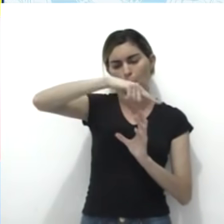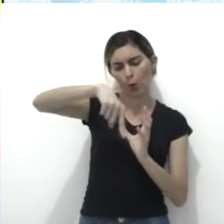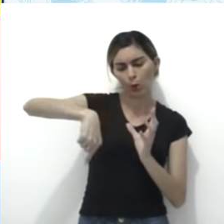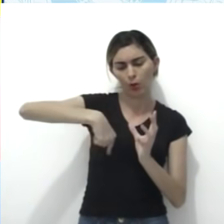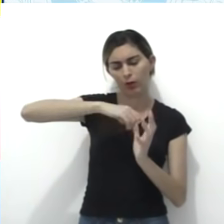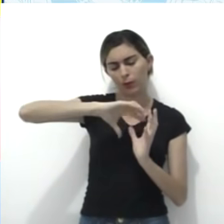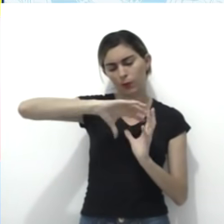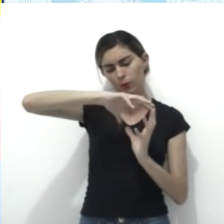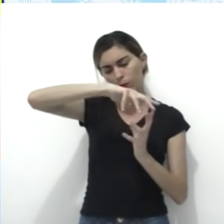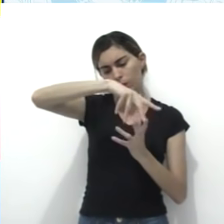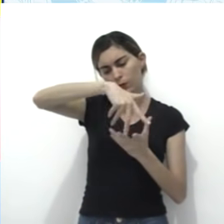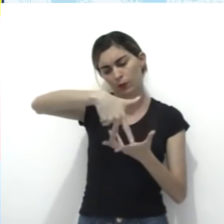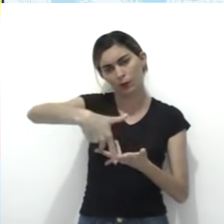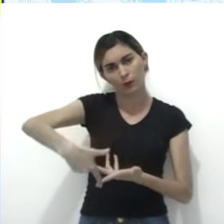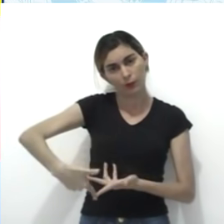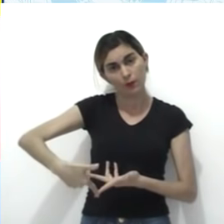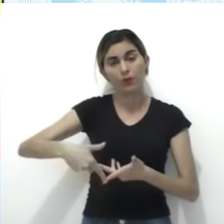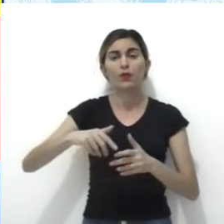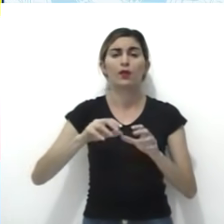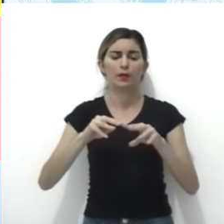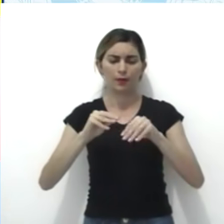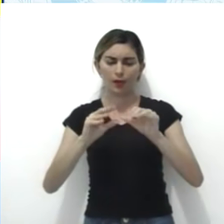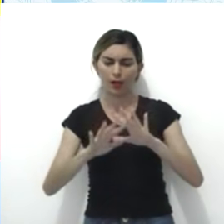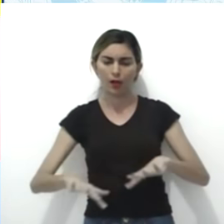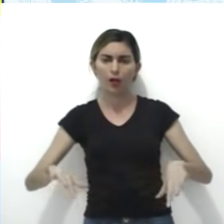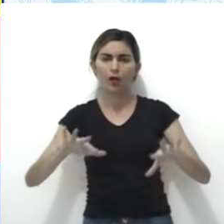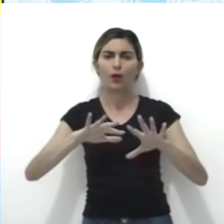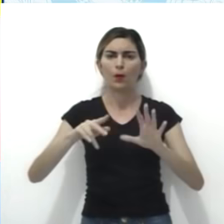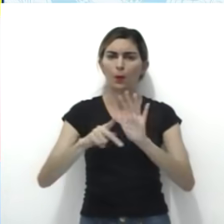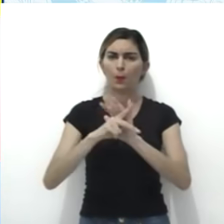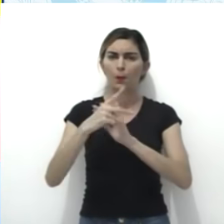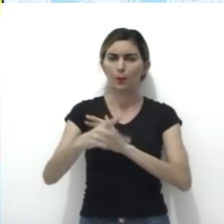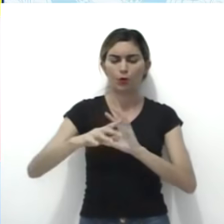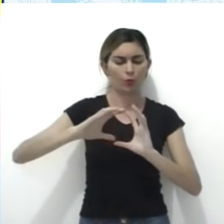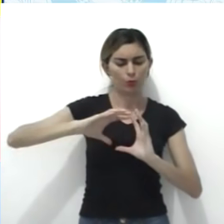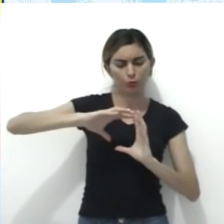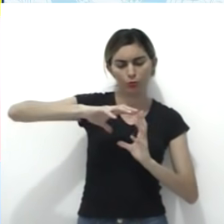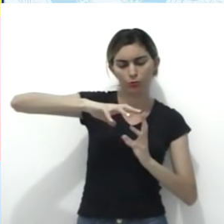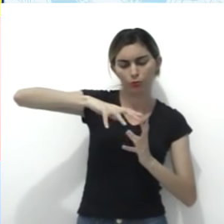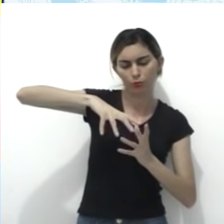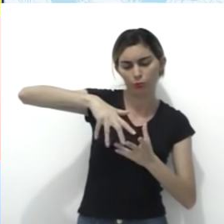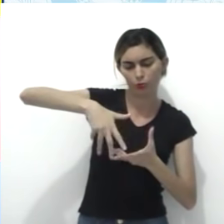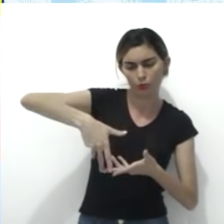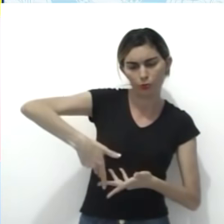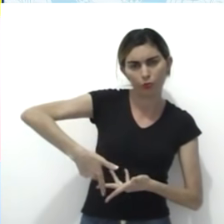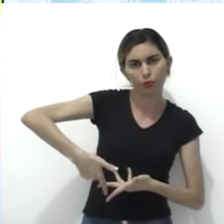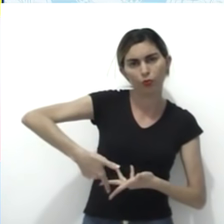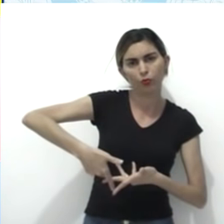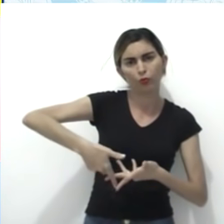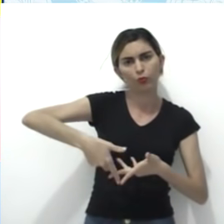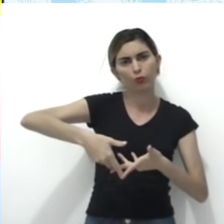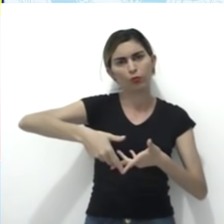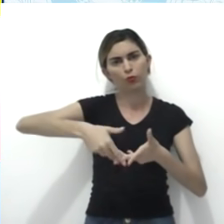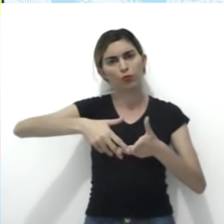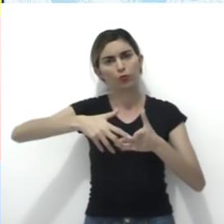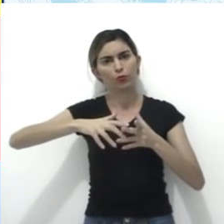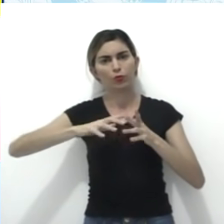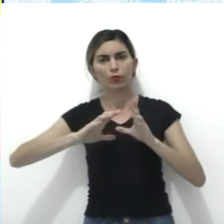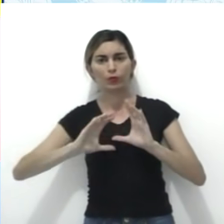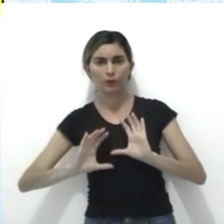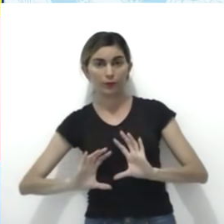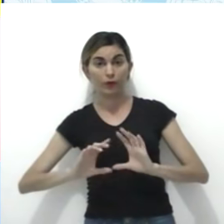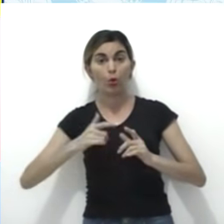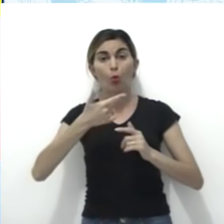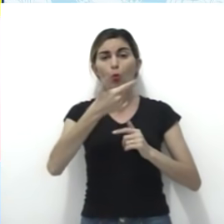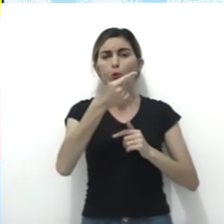rotação a rotação é o movimento que a terra faz em volta do seu próprio eixo o outro movimento